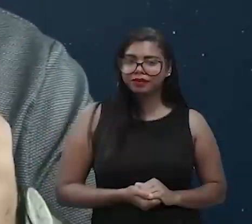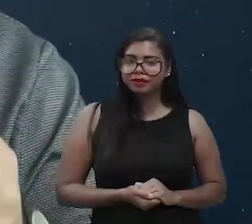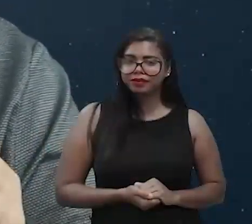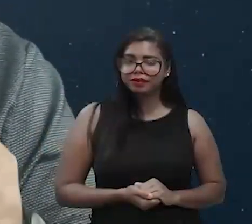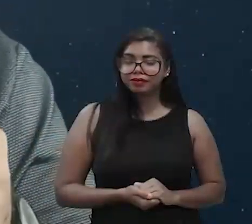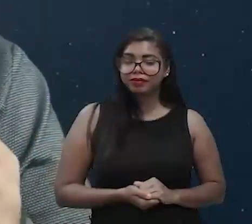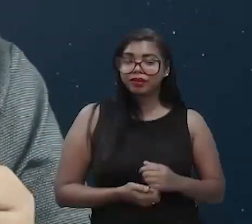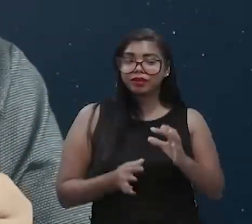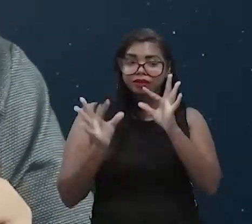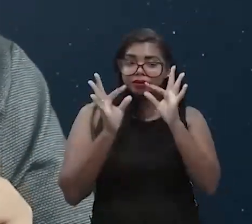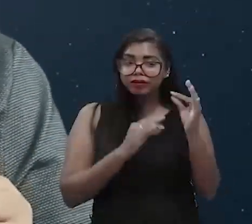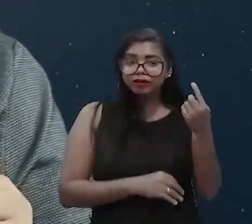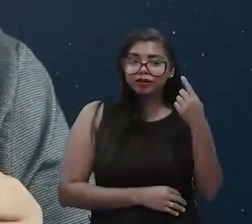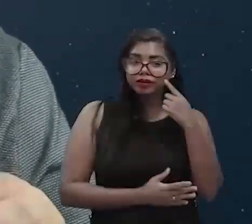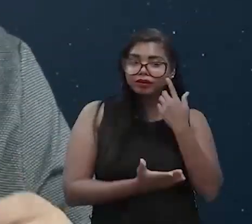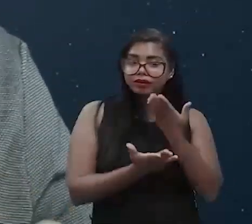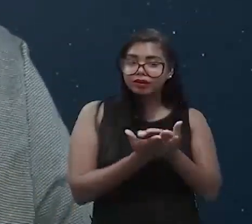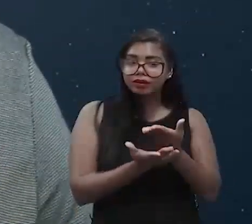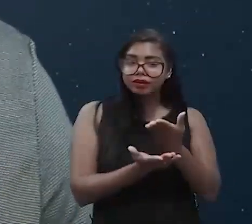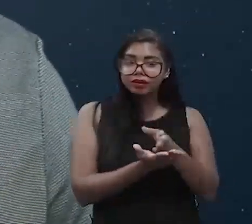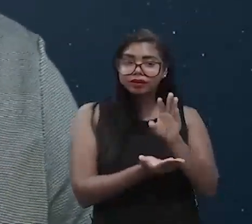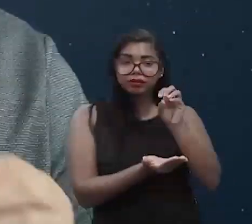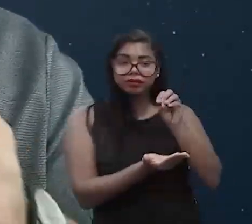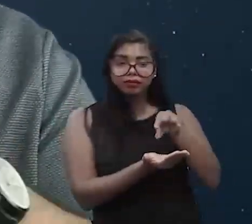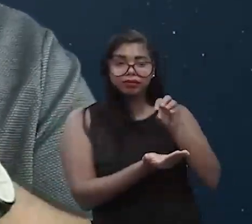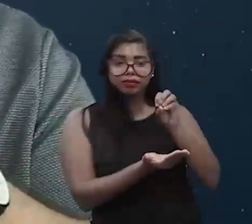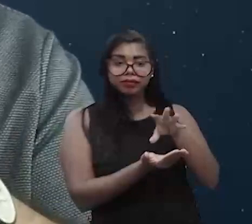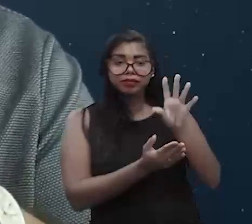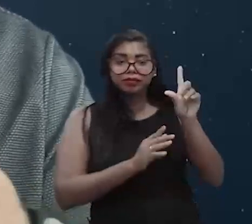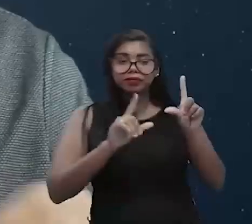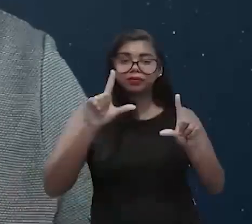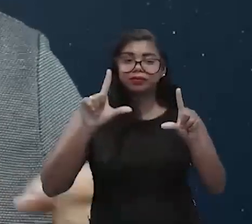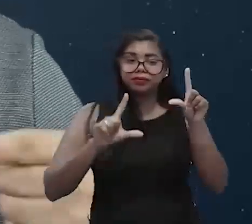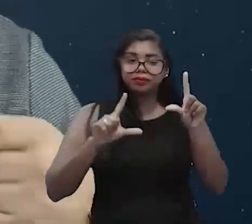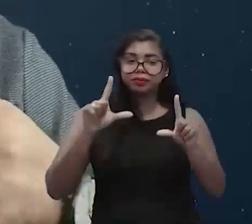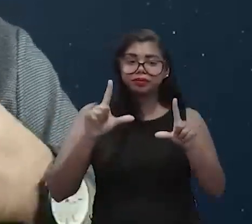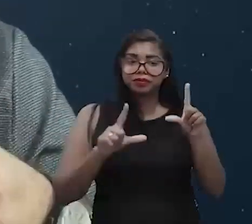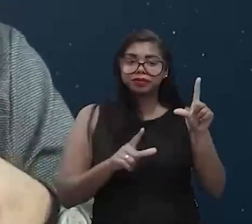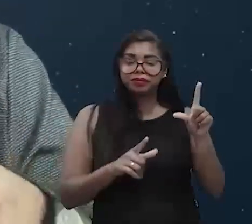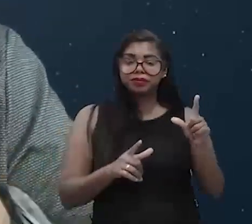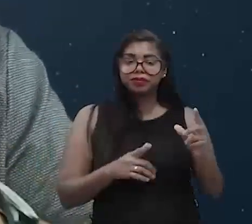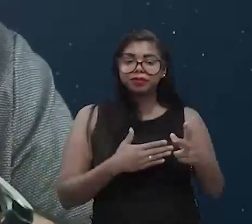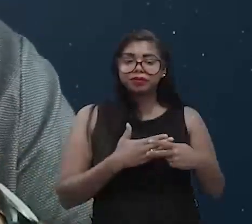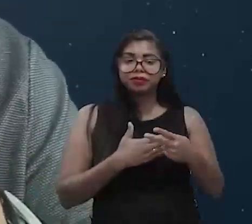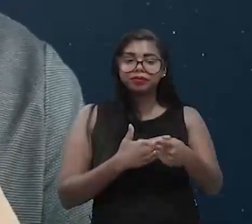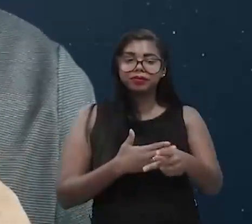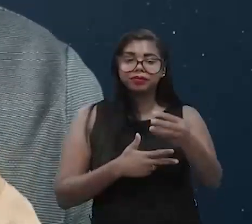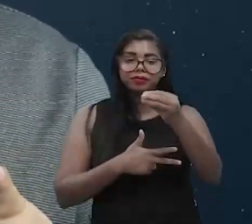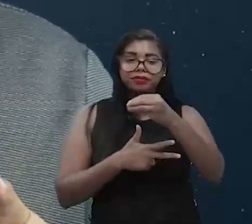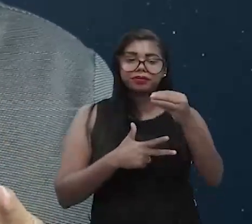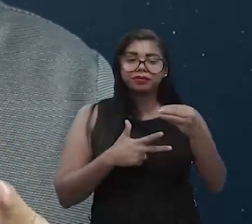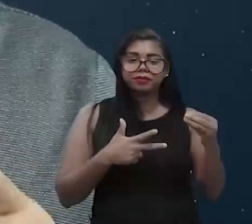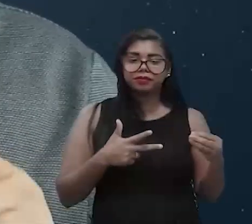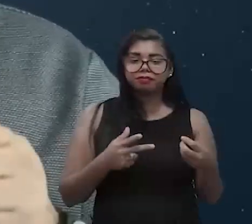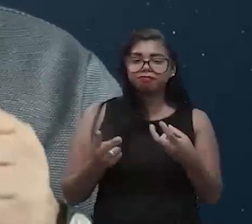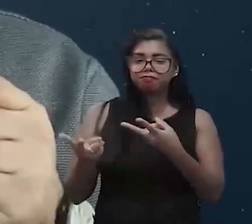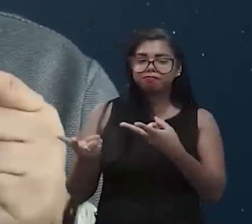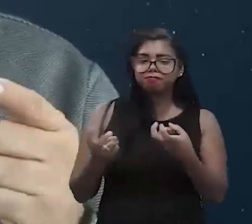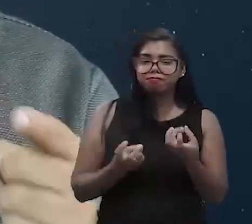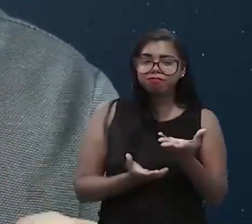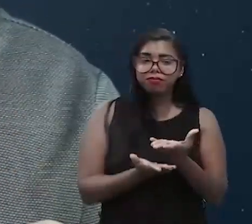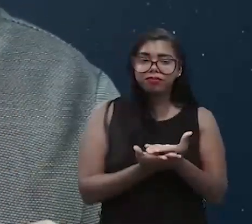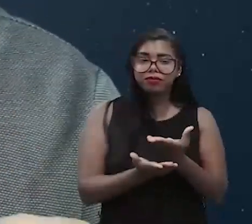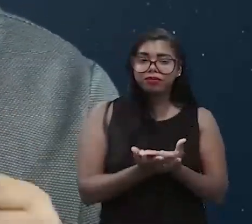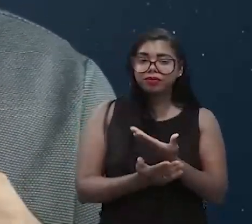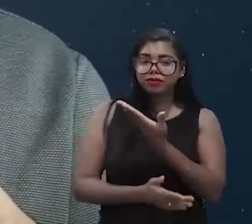do EducaPE TV, o Intensivo Enem, deve ter percebido que numa das aulas eu falei que a